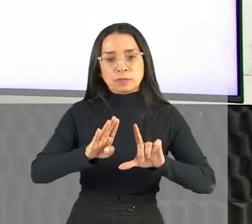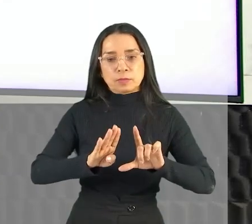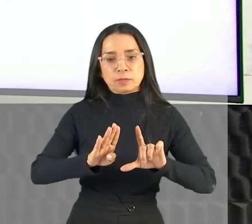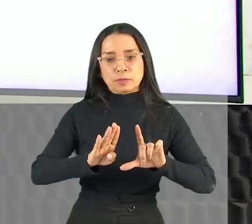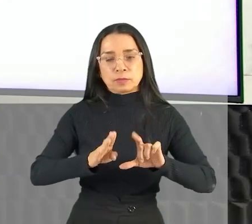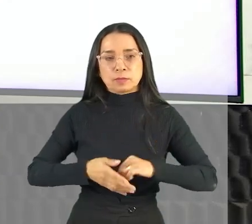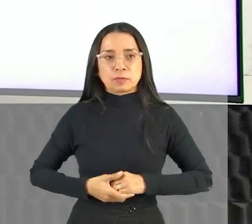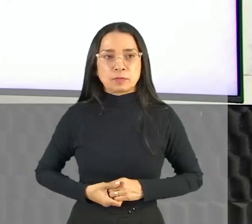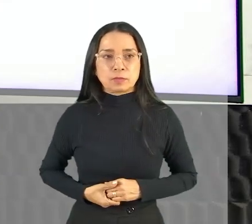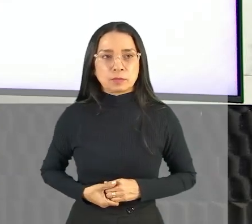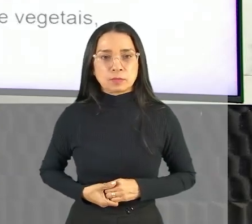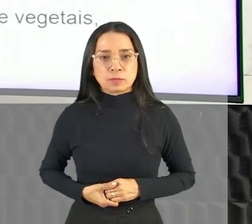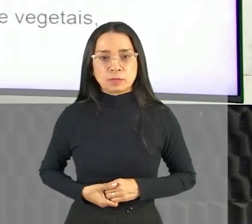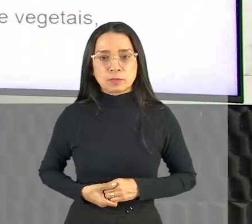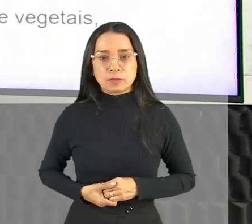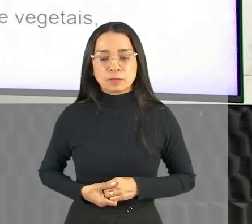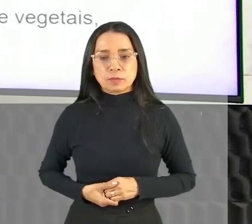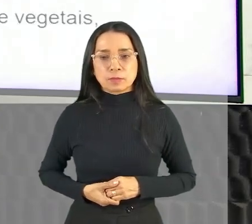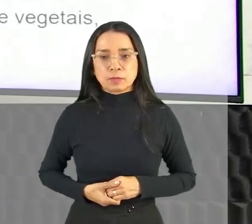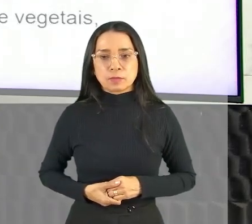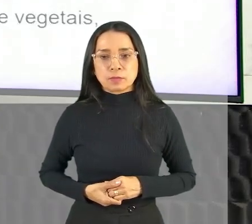B, tá?